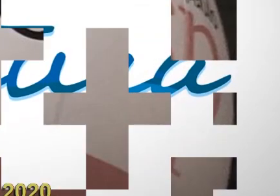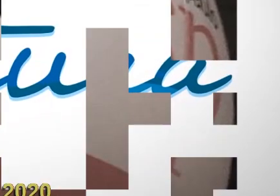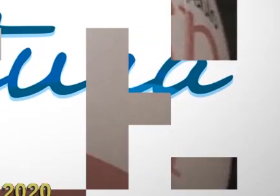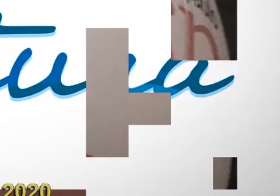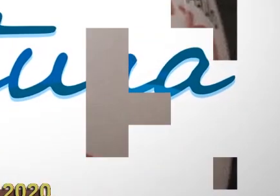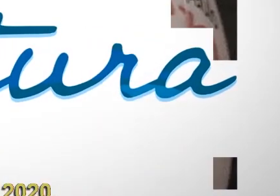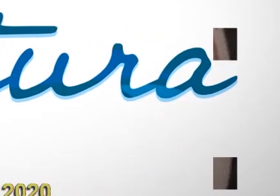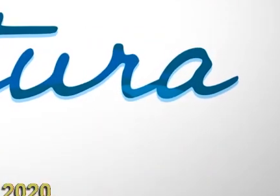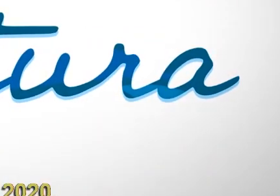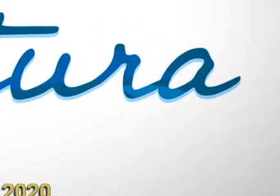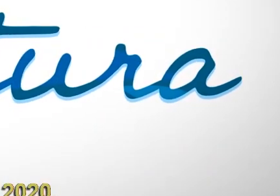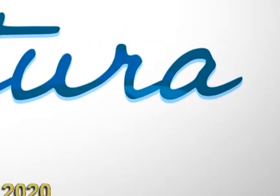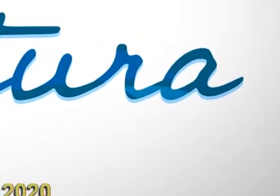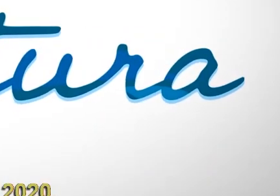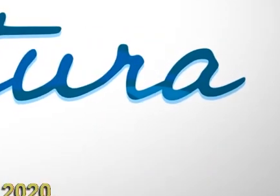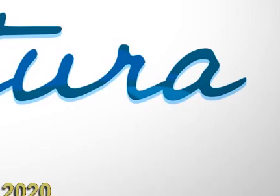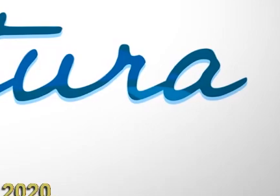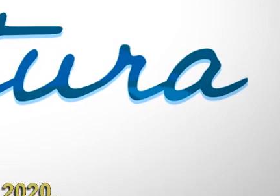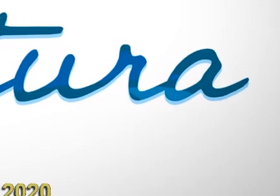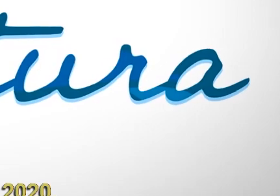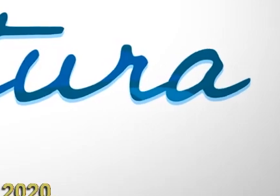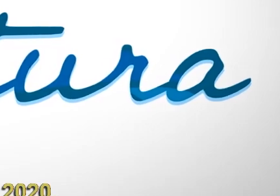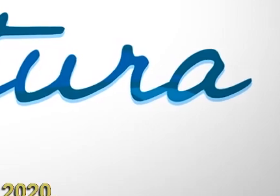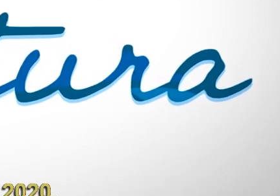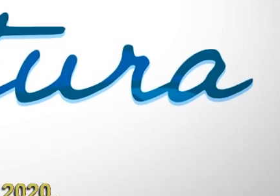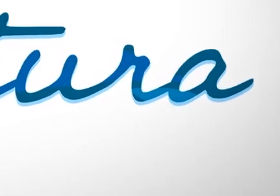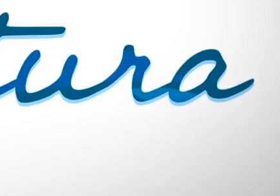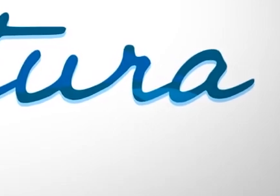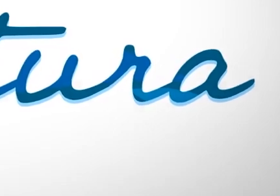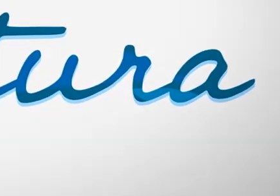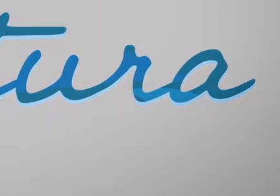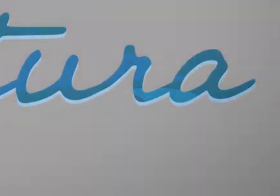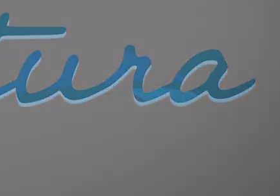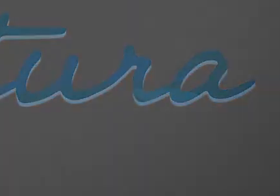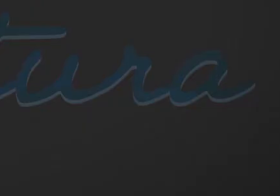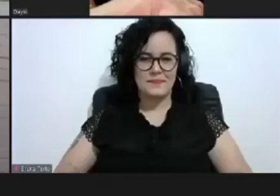Paulo, 3 de dezembro de 2020.